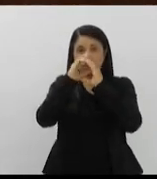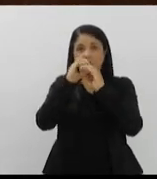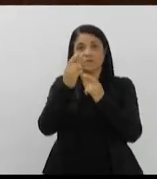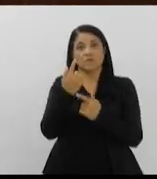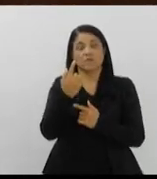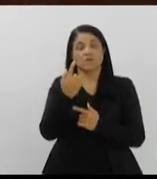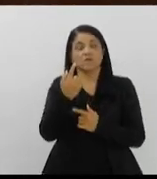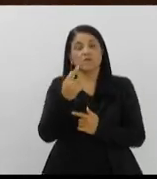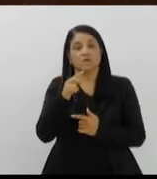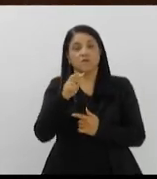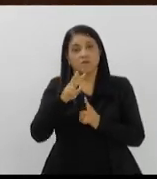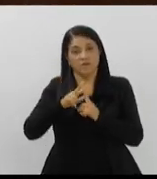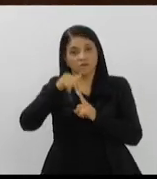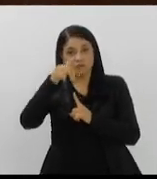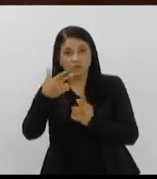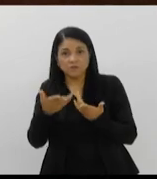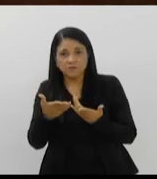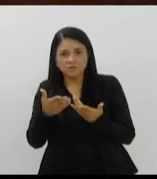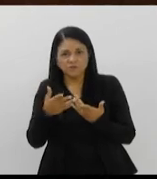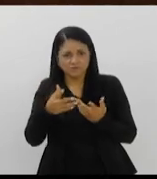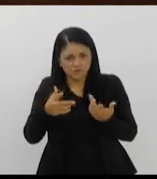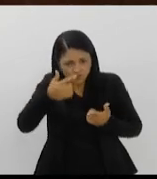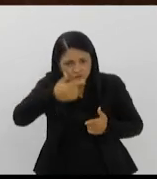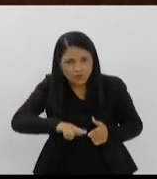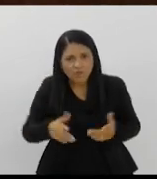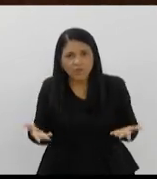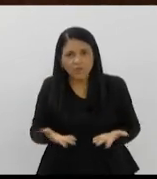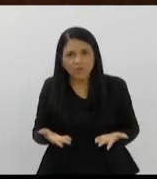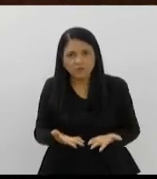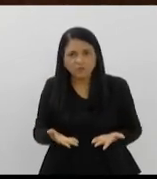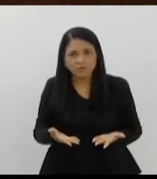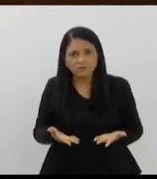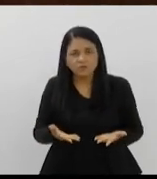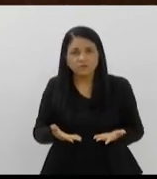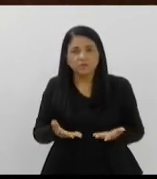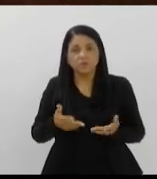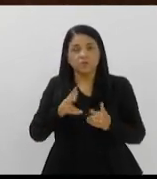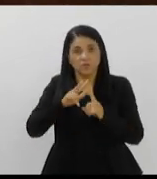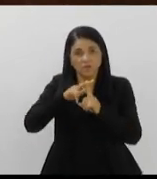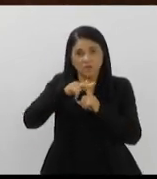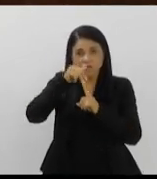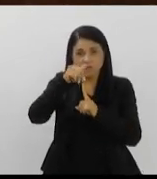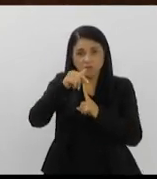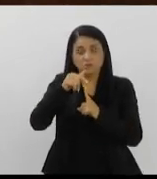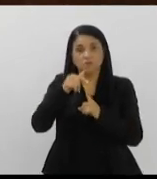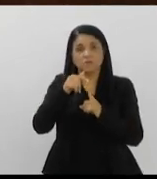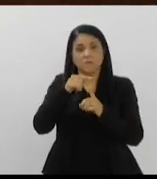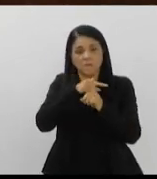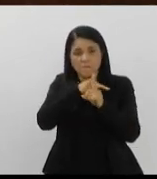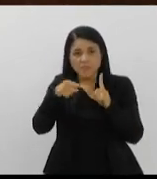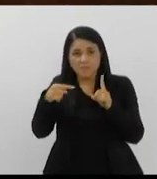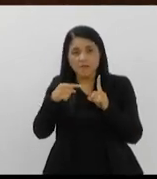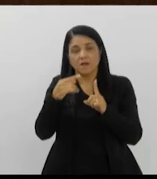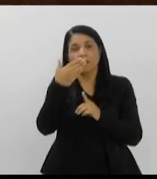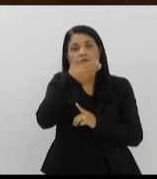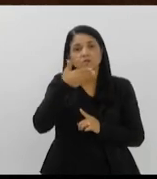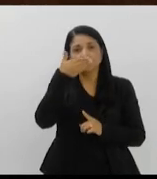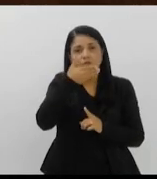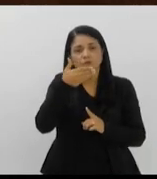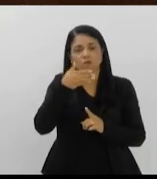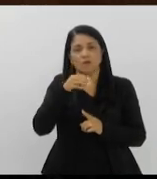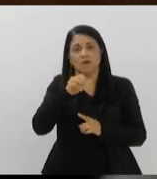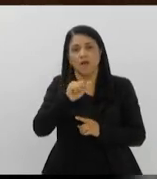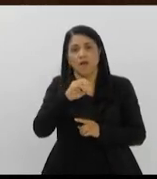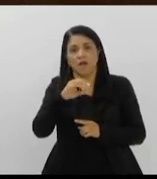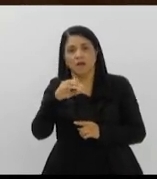não é possível que a gente ainda reproduza isso. A gente sabe que o conteúdo de um refrigerante, quase metade dele é açúcar, ácidos,